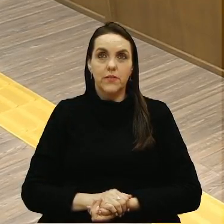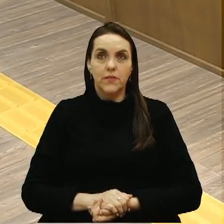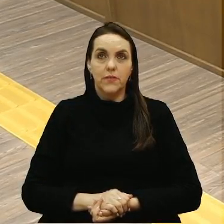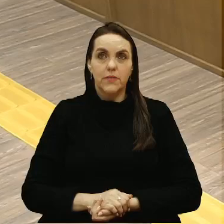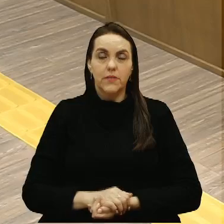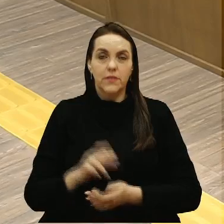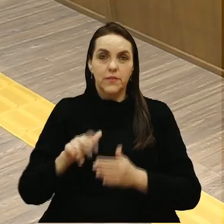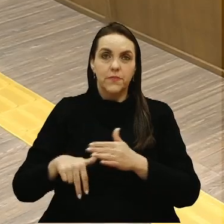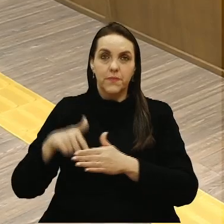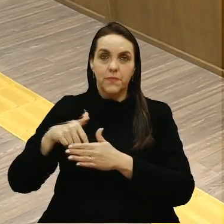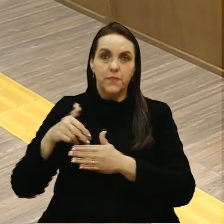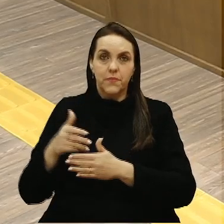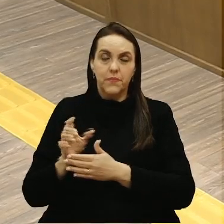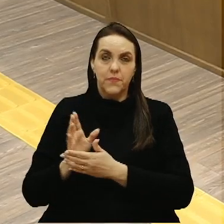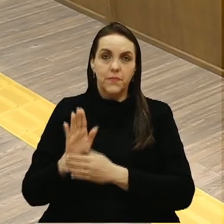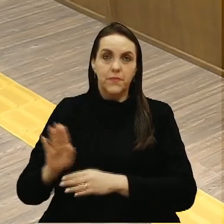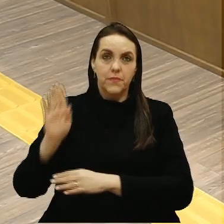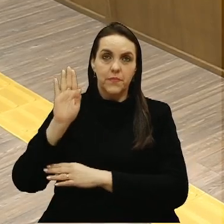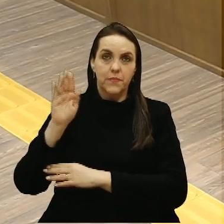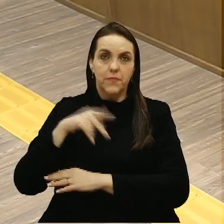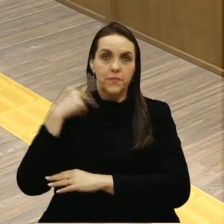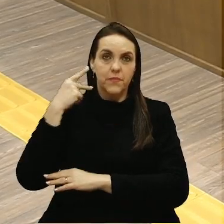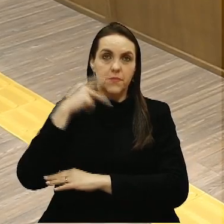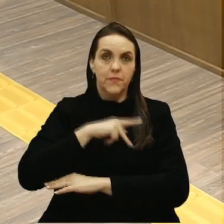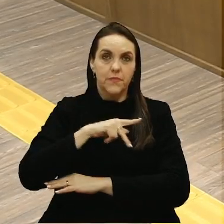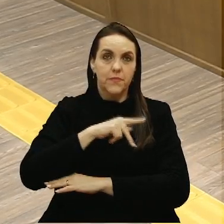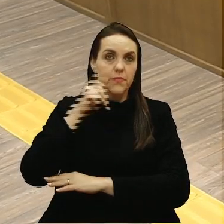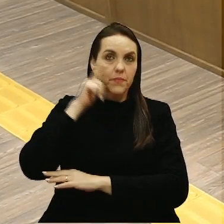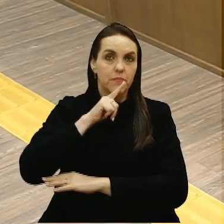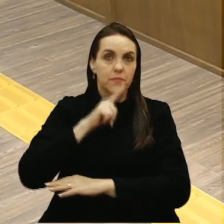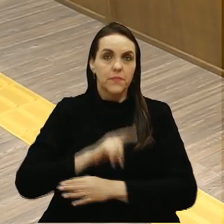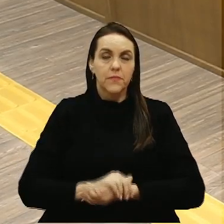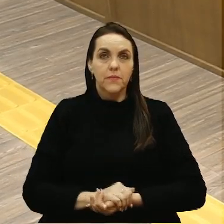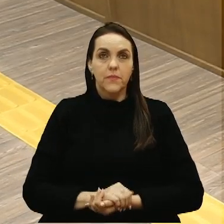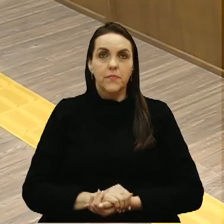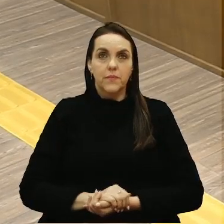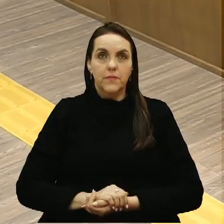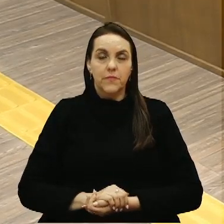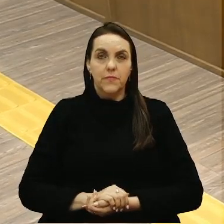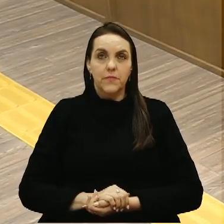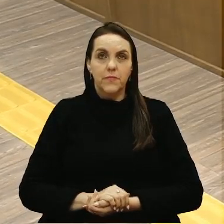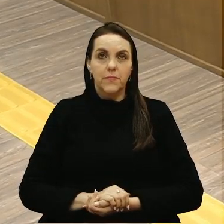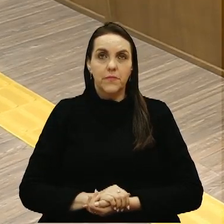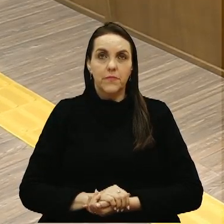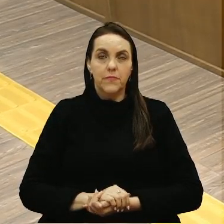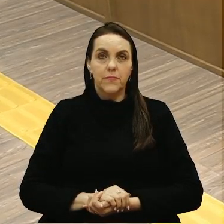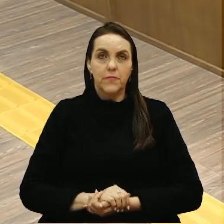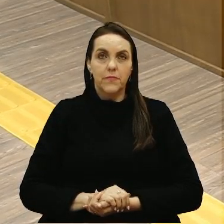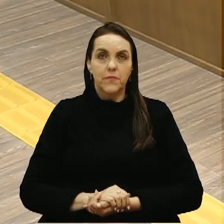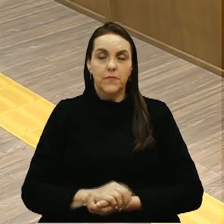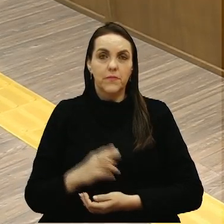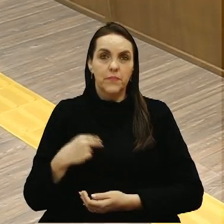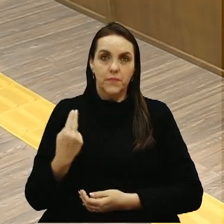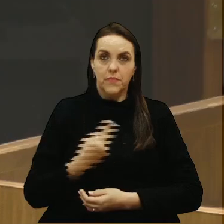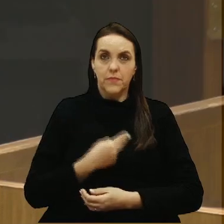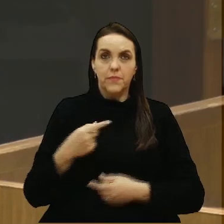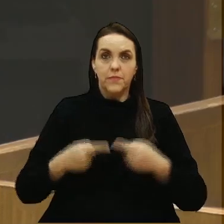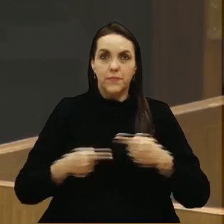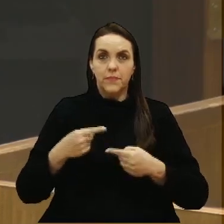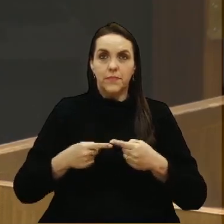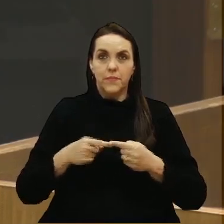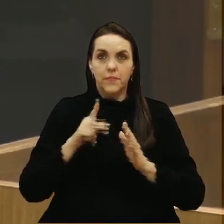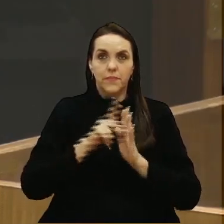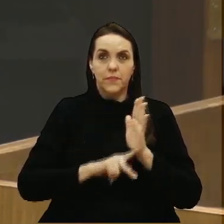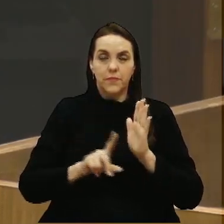Da tribuna, com a palavra, vereador presidente Lucas Carinhato. Nós vamos discutir o projeto de